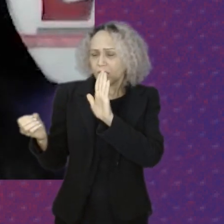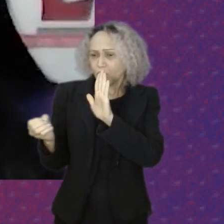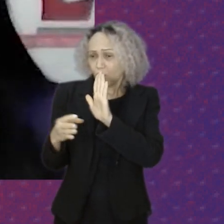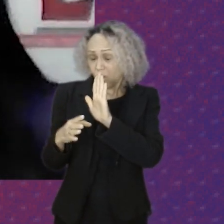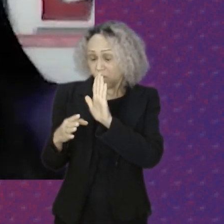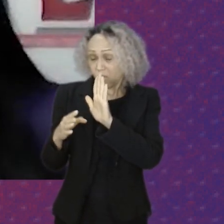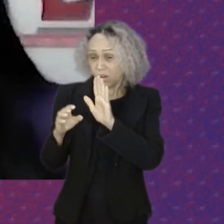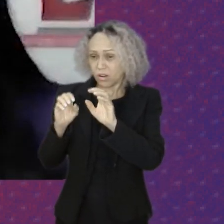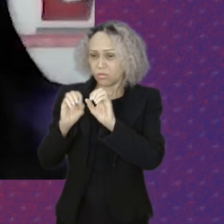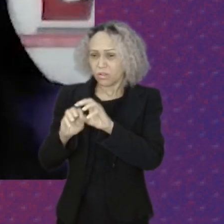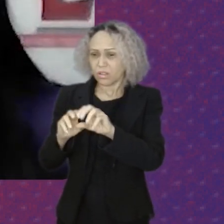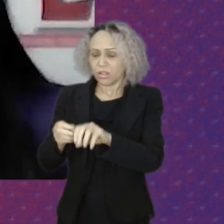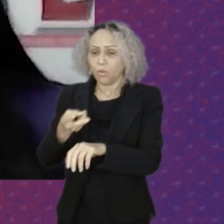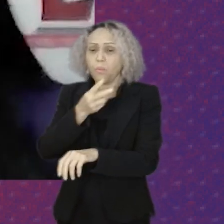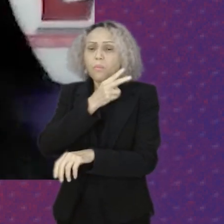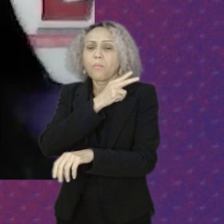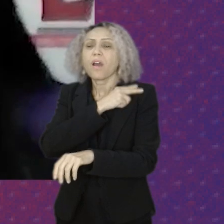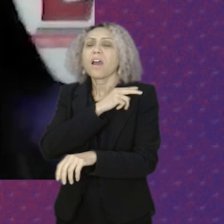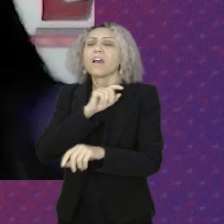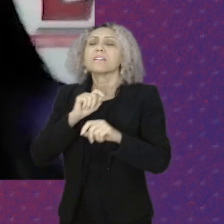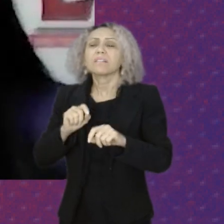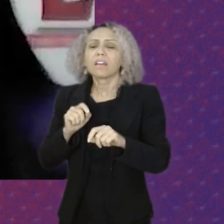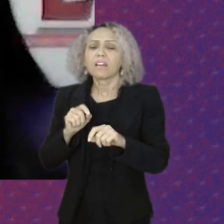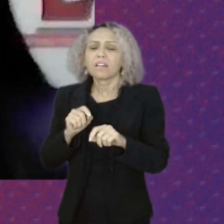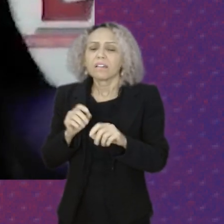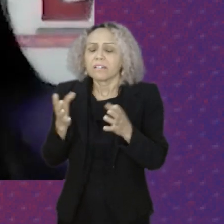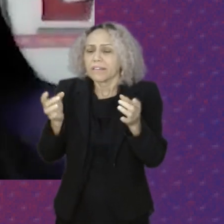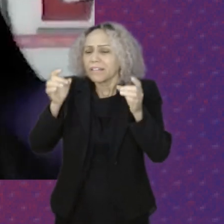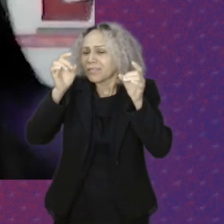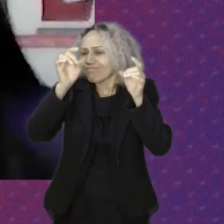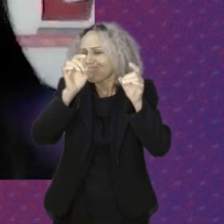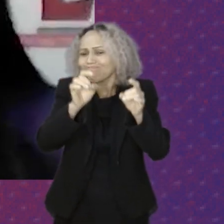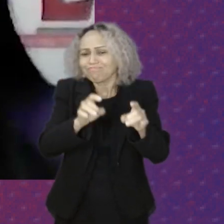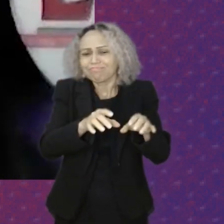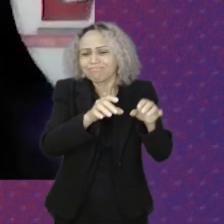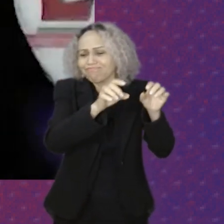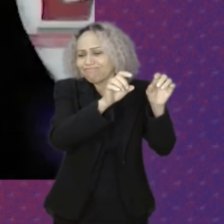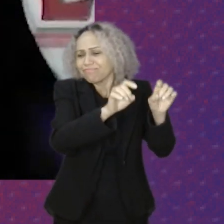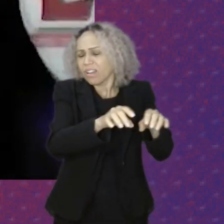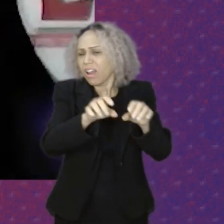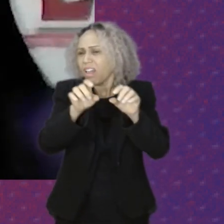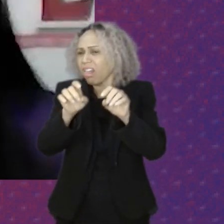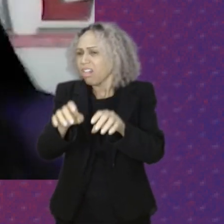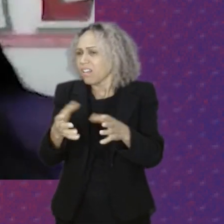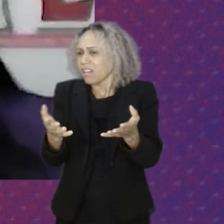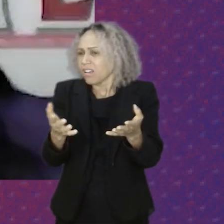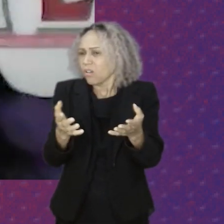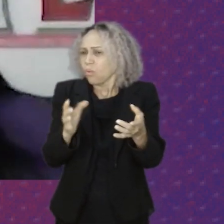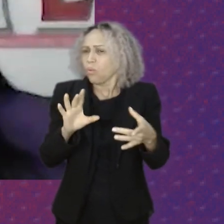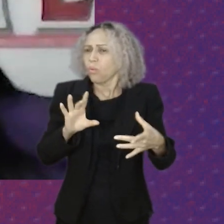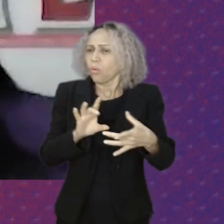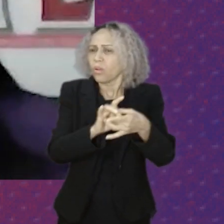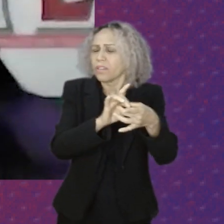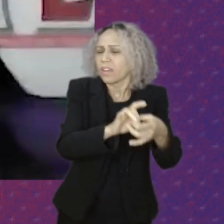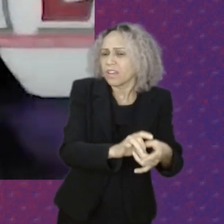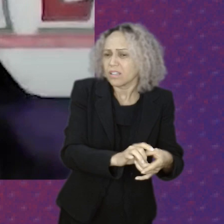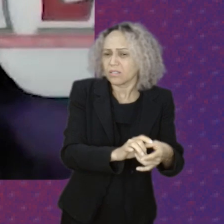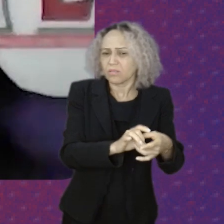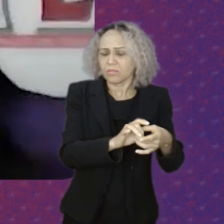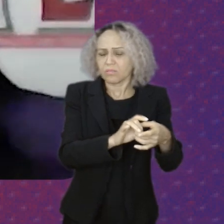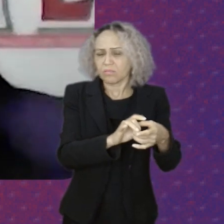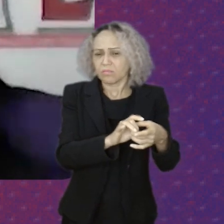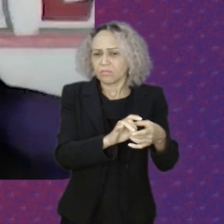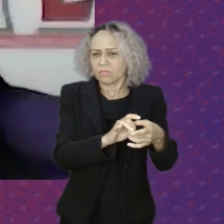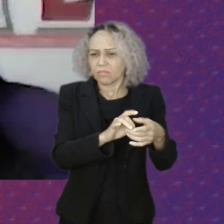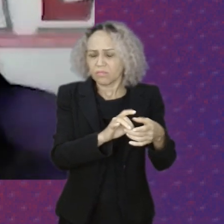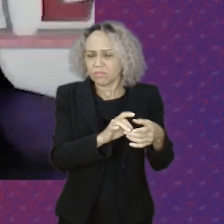dos agricultores, das agricultoras, da juventude, e esse número de analfabetos que tem no Brasil, eles